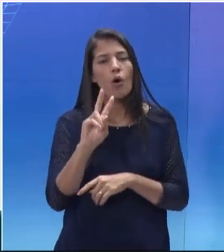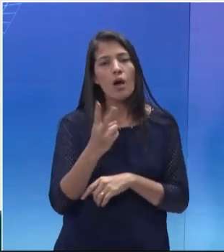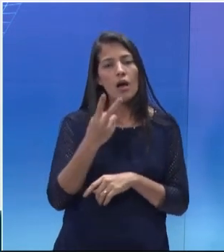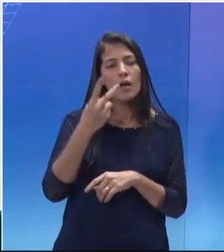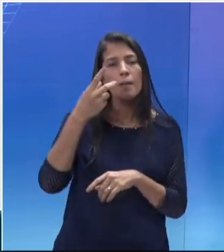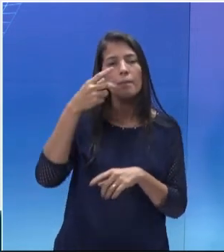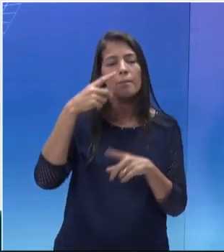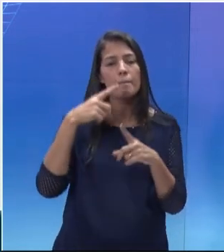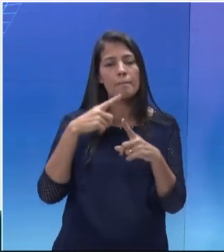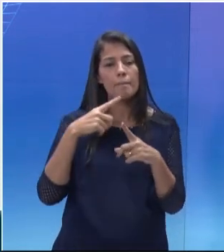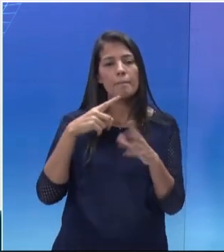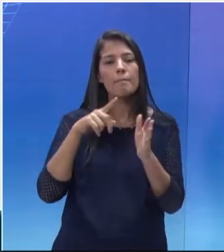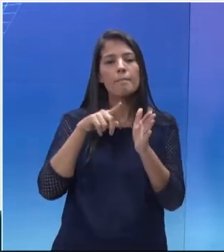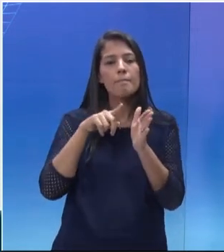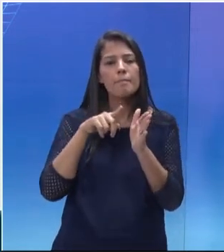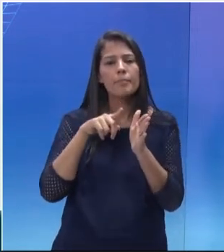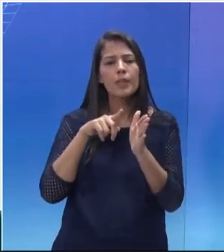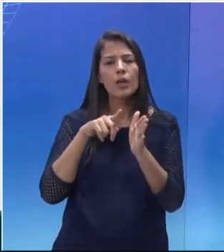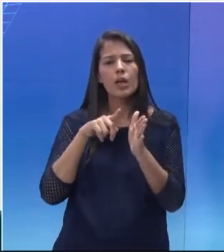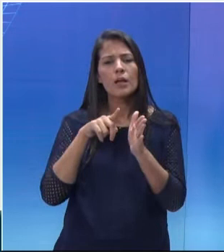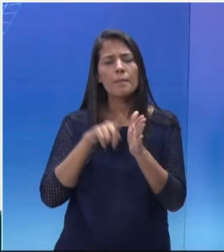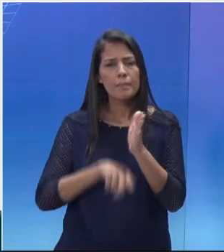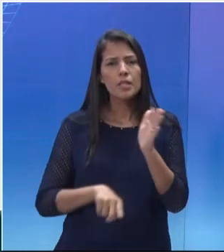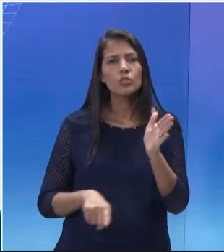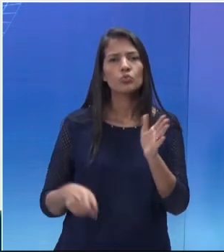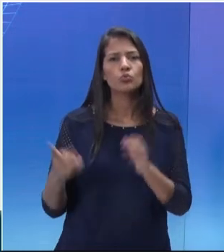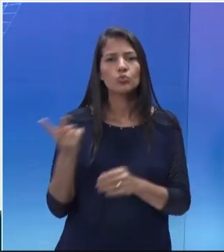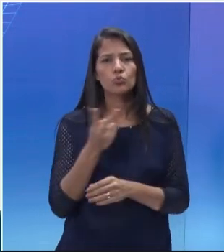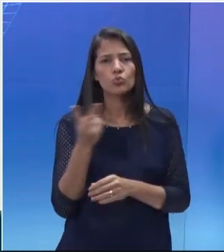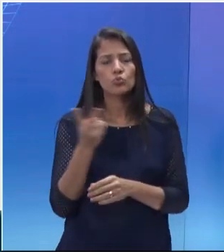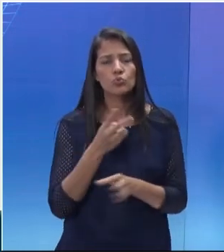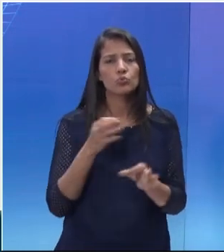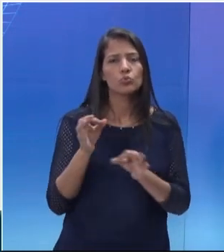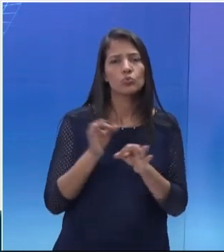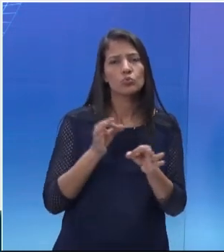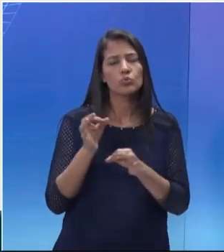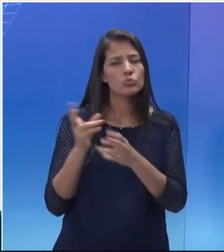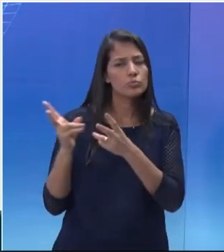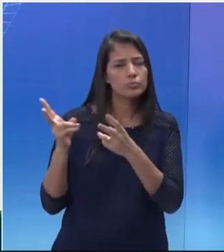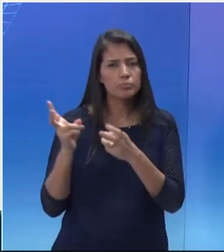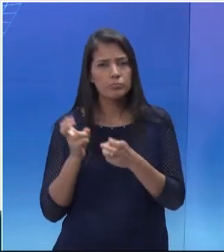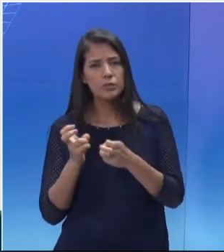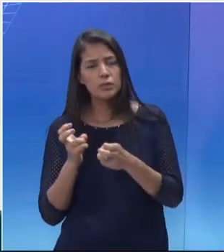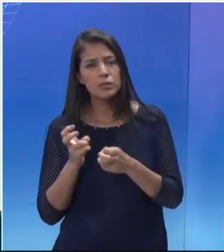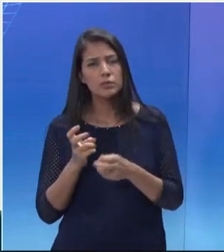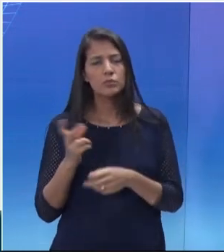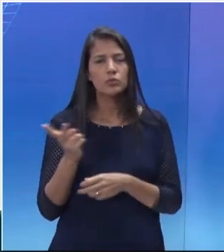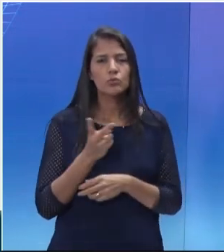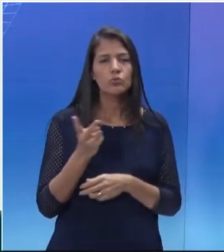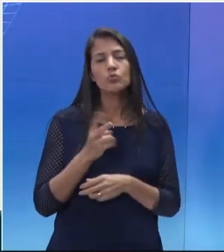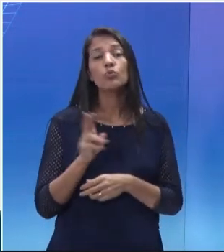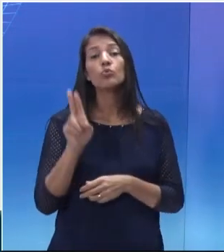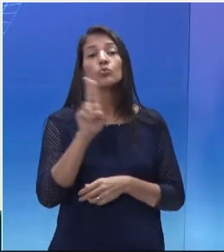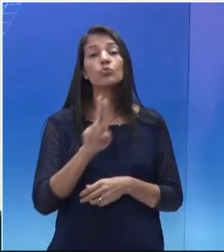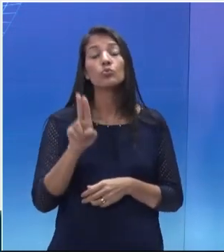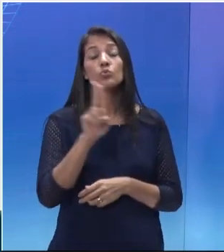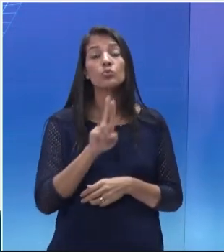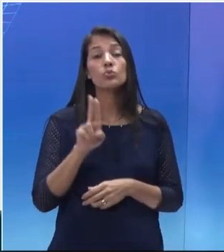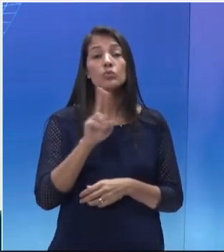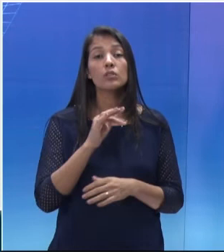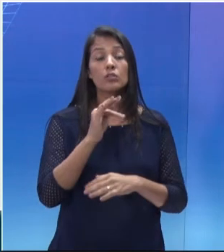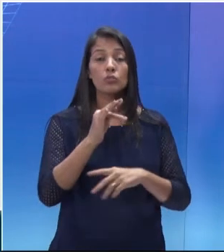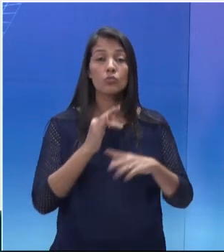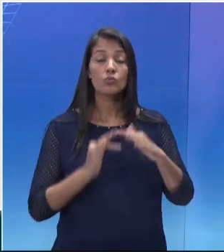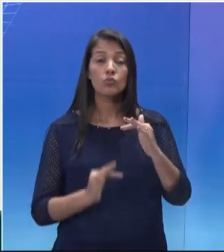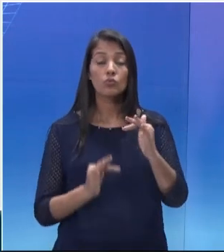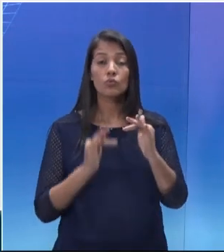e o OH-, na verdade, vão formar o hidróxido de sódio. Só que essa equação, ela tem uma peculiaridade. Ela está